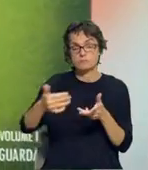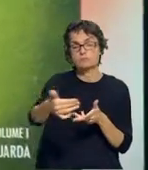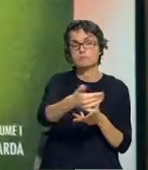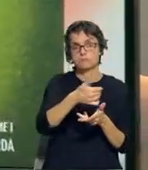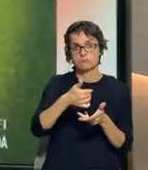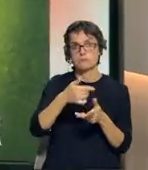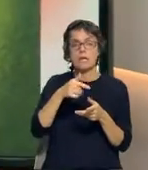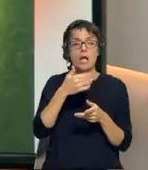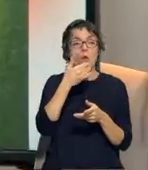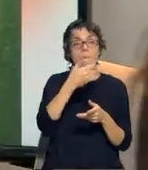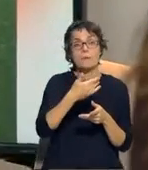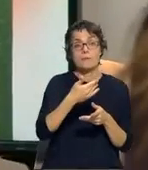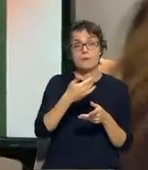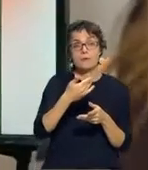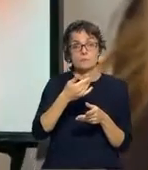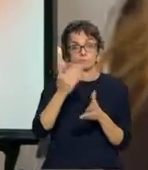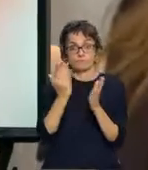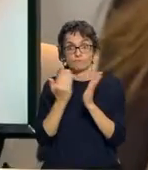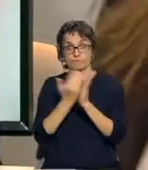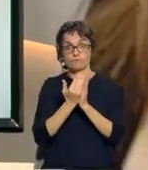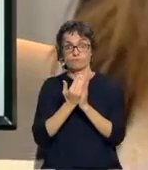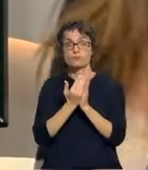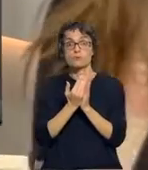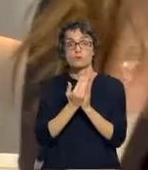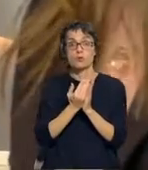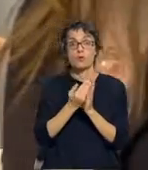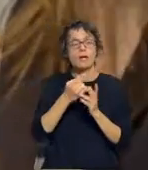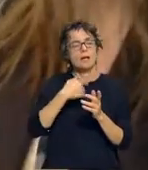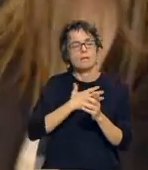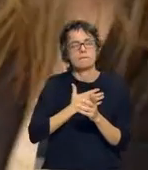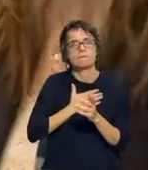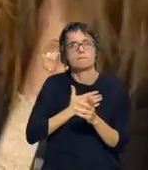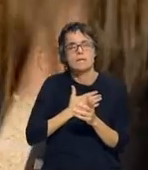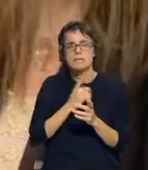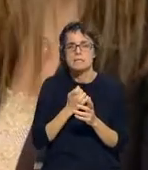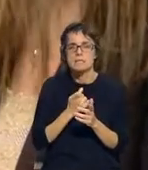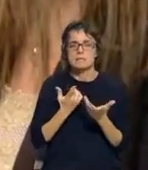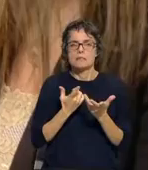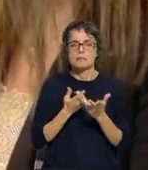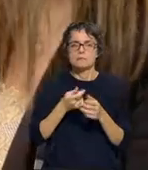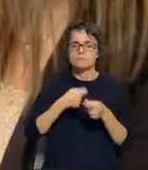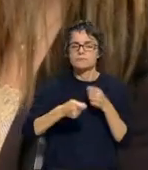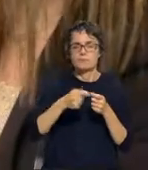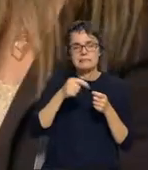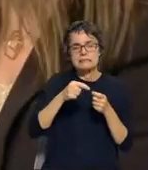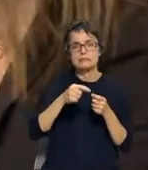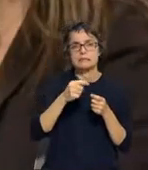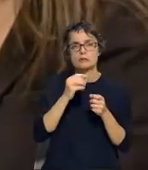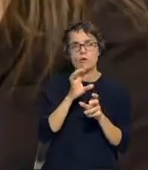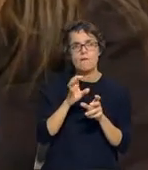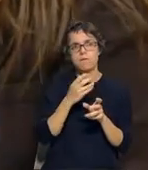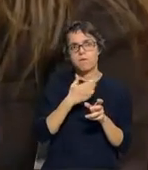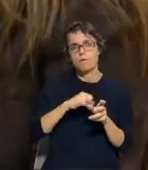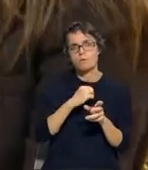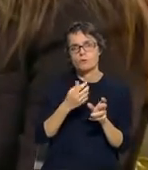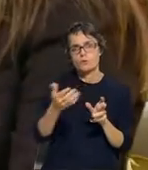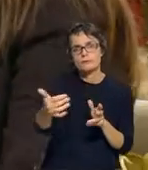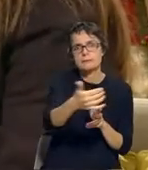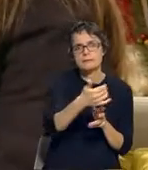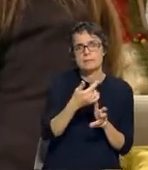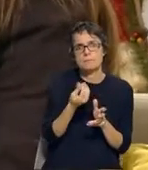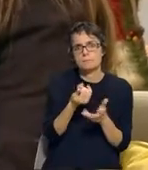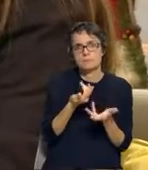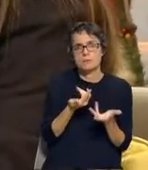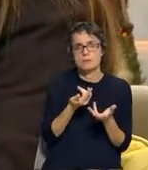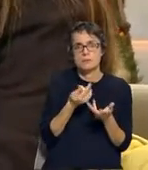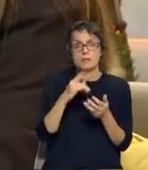das escolas e, portanto, nós precisamos imenso de vender os livros porque não temos outra forma de subsistência, okay. além da consignação